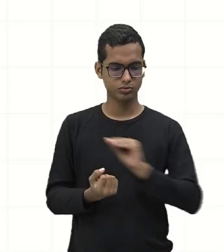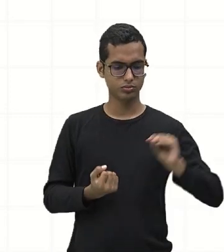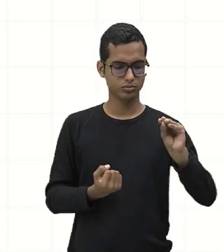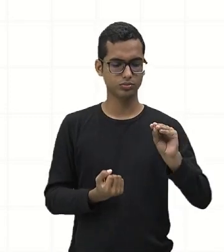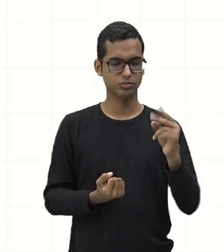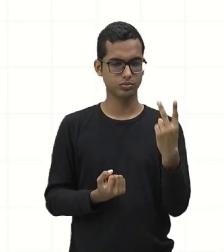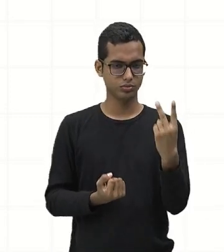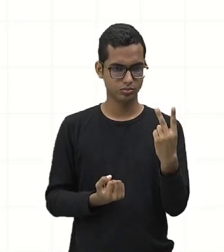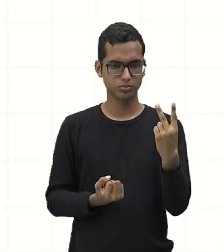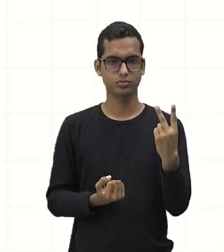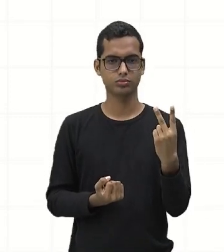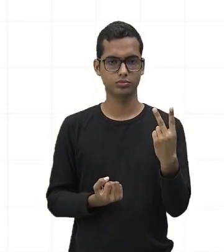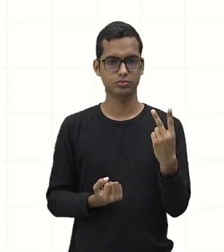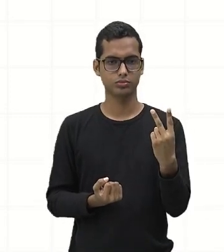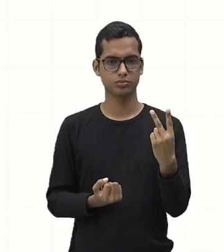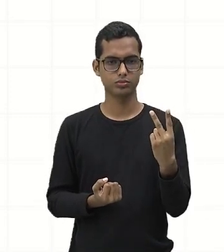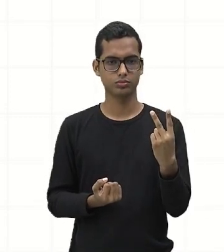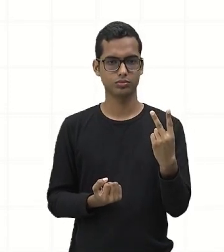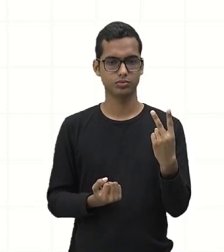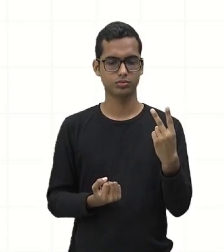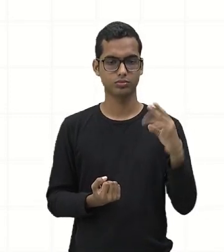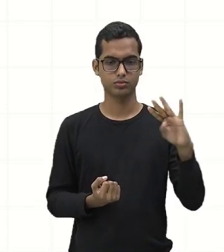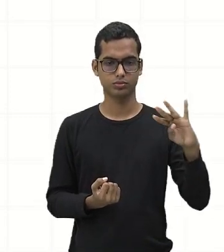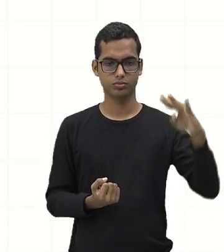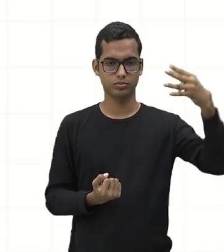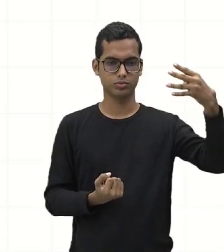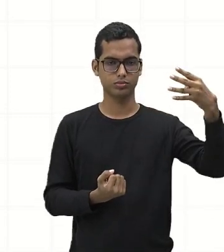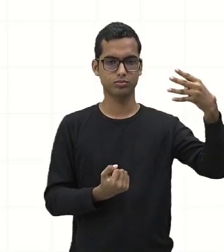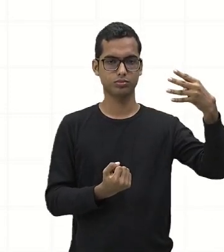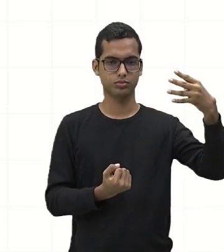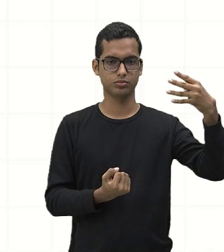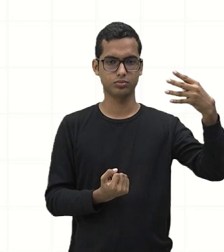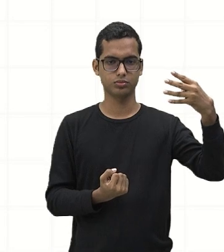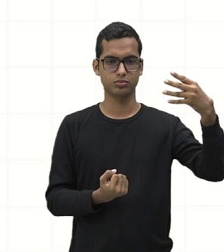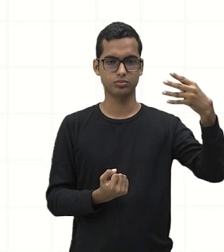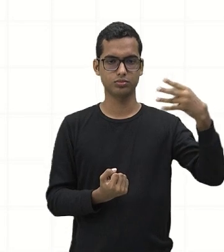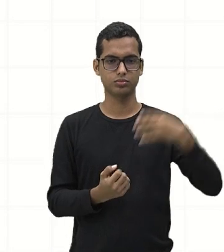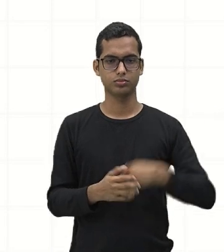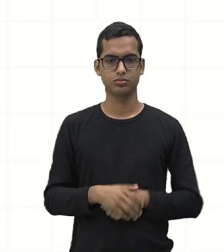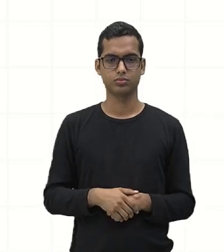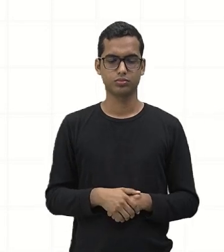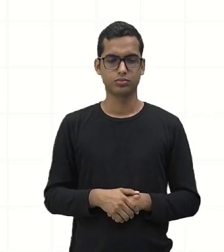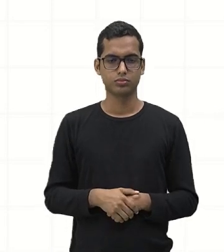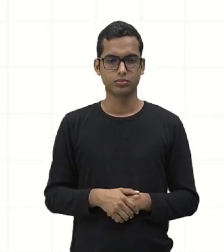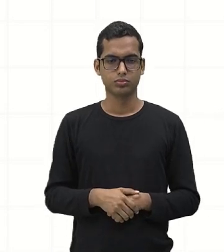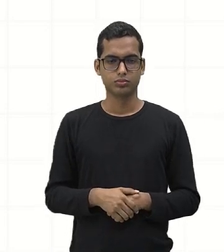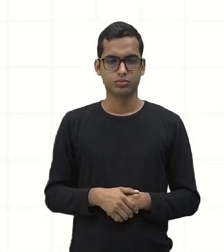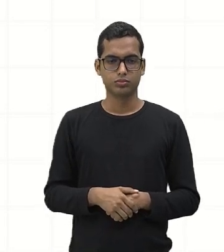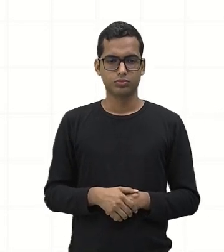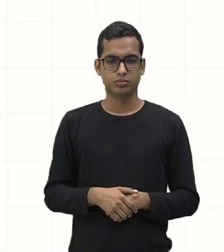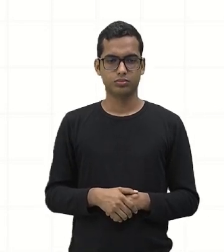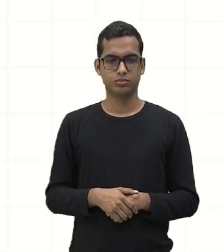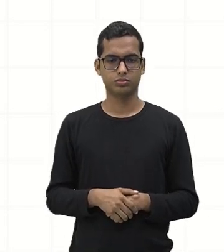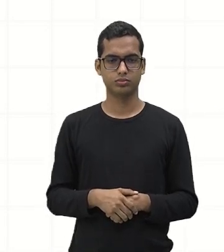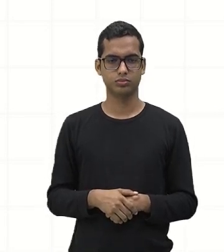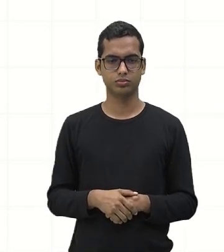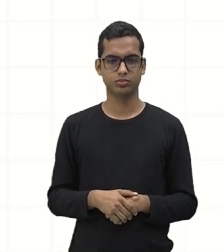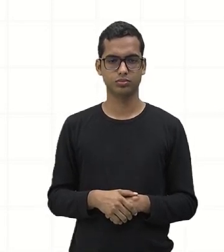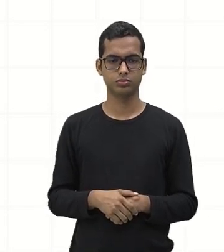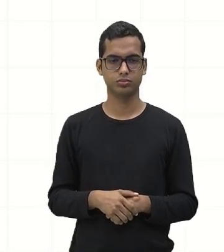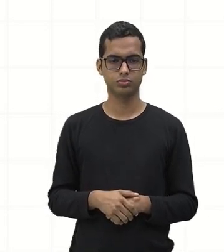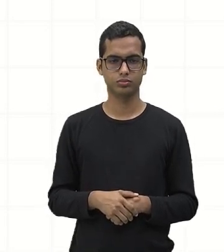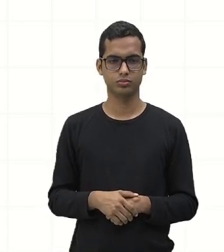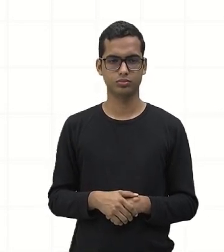2 na quarta dividido por 2 ao cubo. Né? O que a